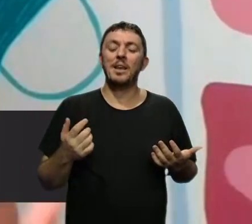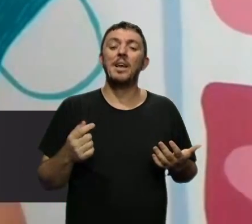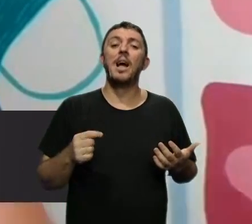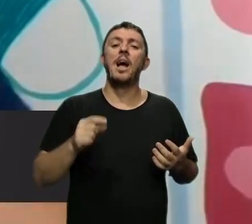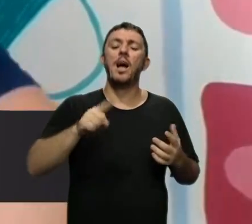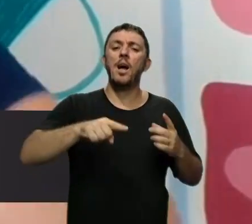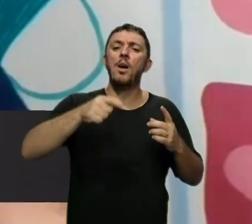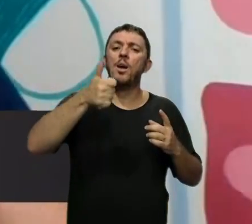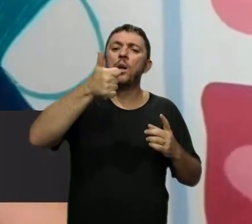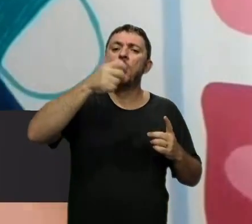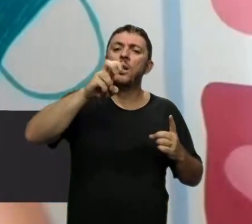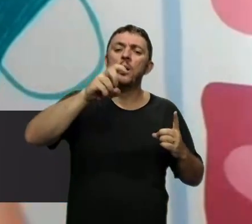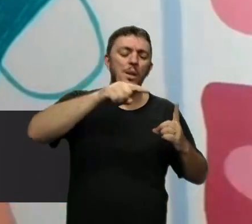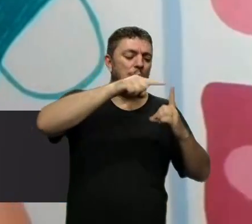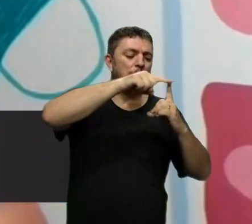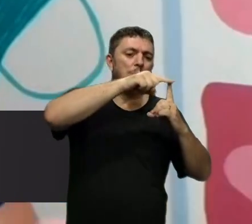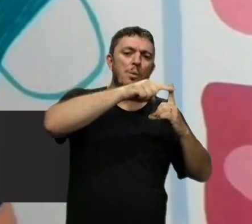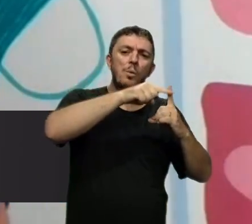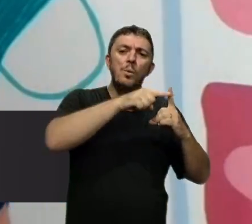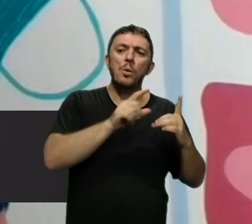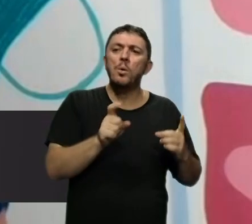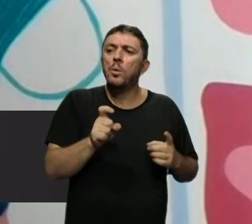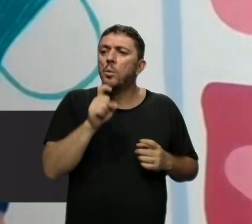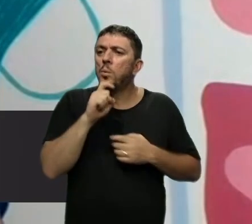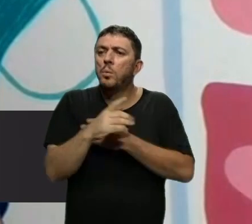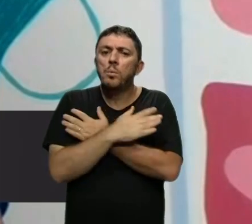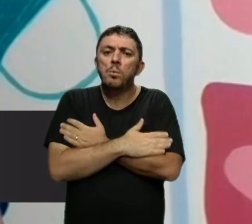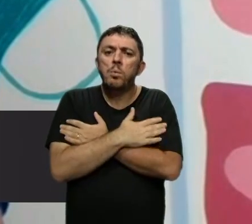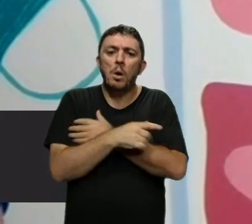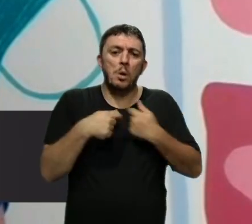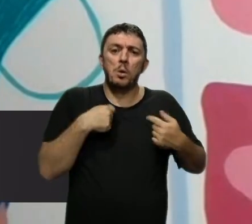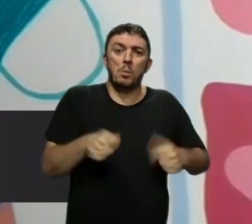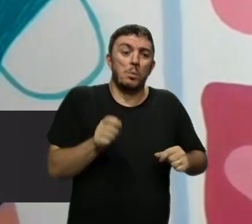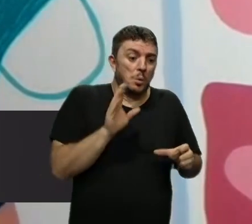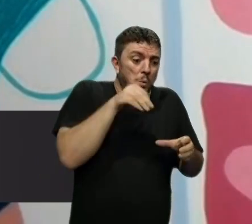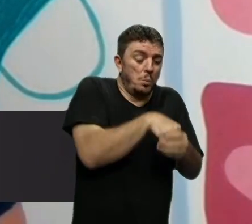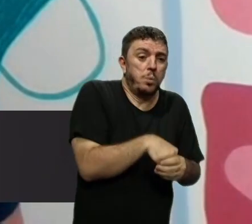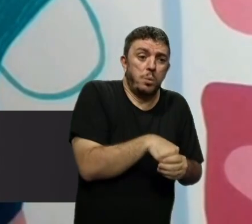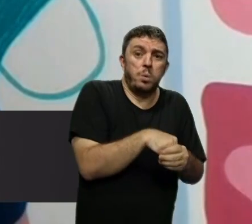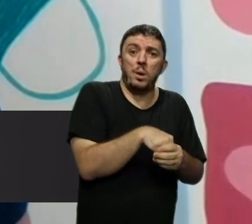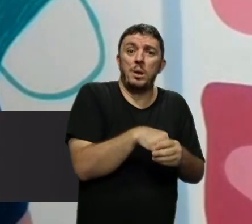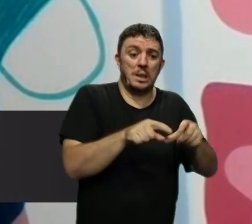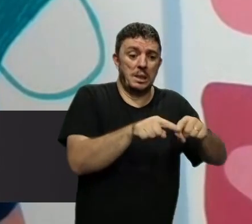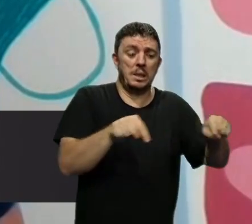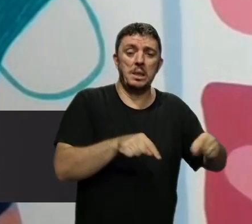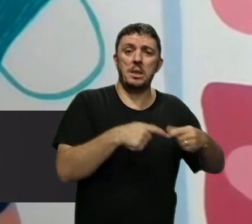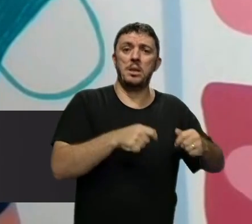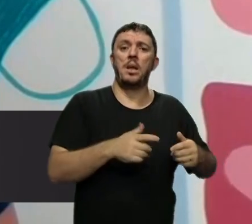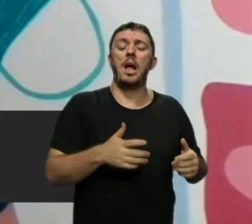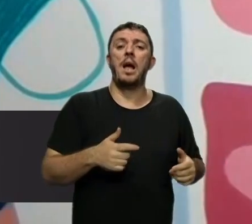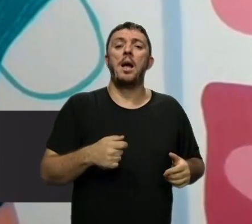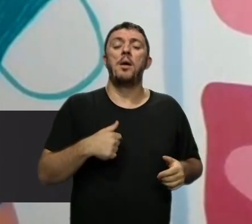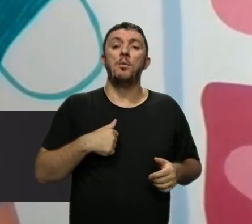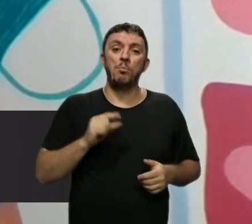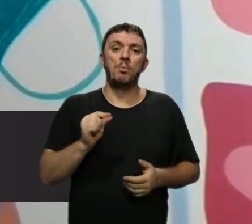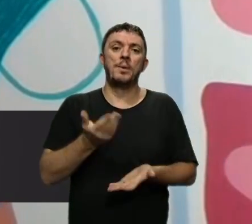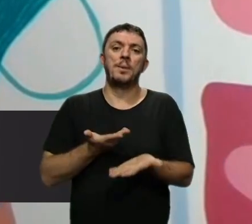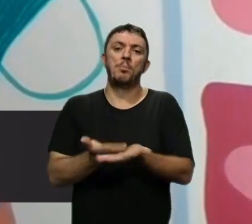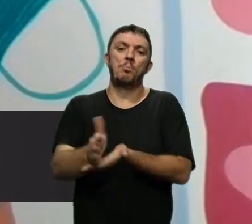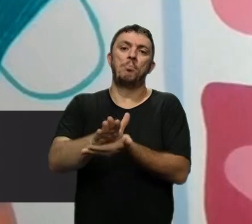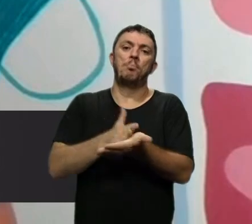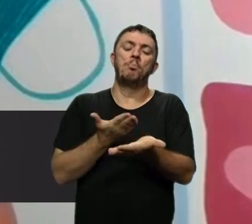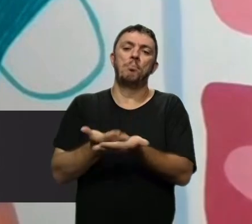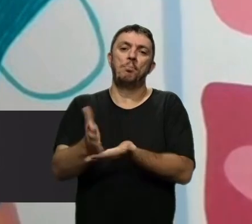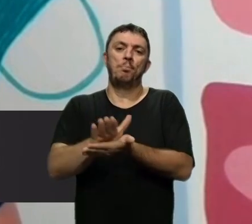trabalho, dá 15 graus, já tá muito frio, as crianças têm que ficar o dia inteiro do lado de dentro. E isso começou a me incomodar muito. E